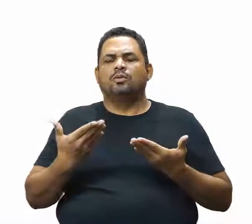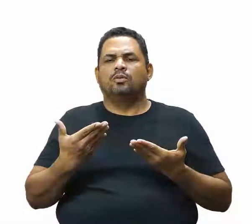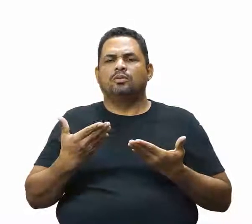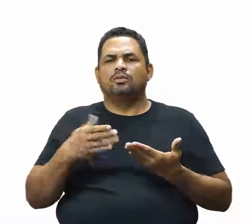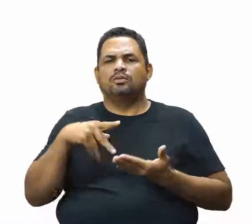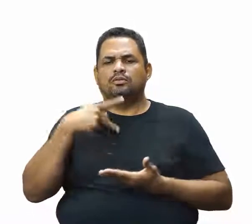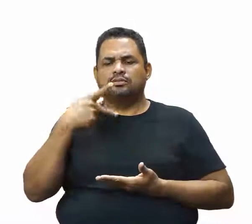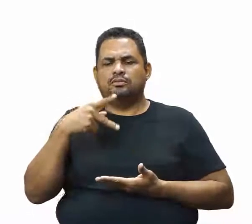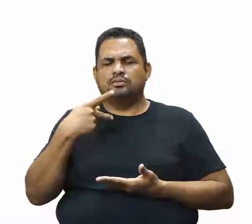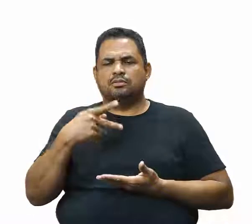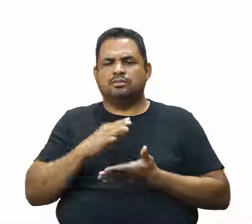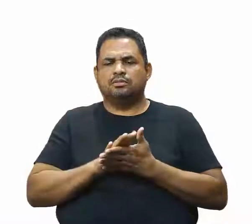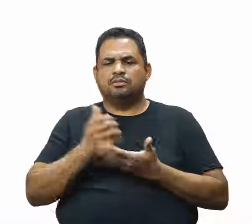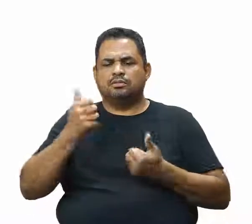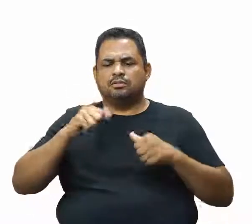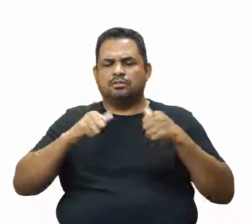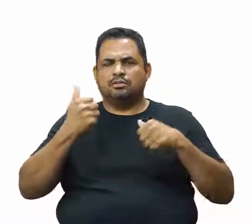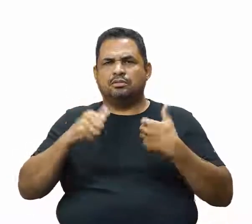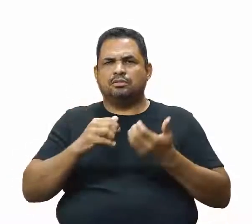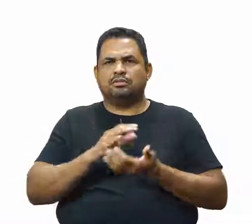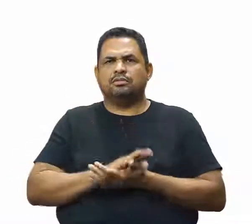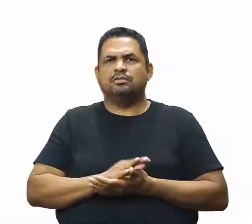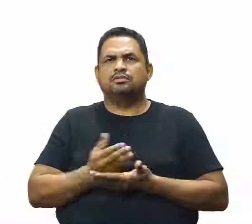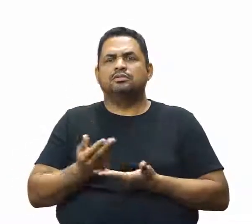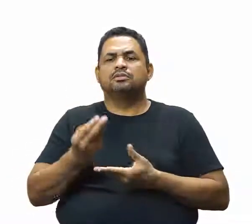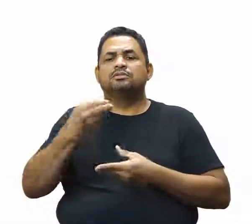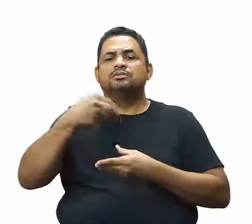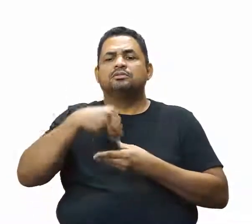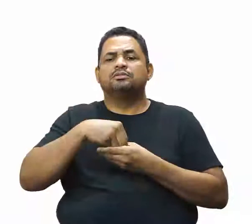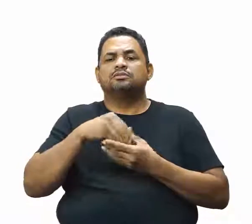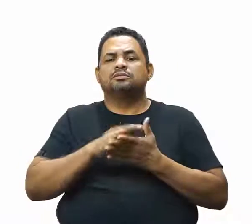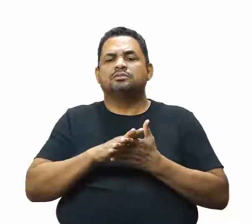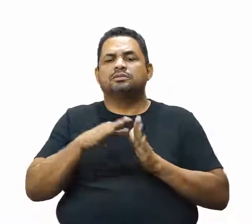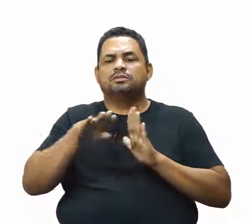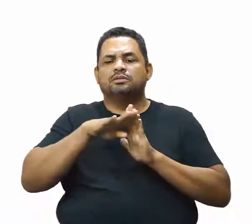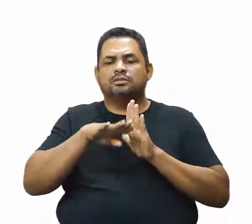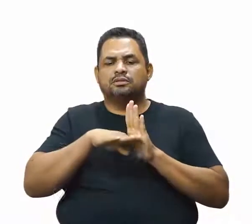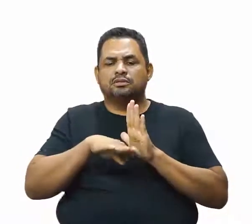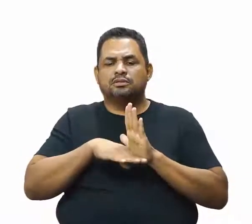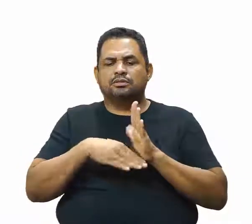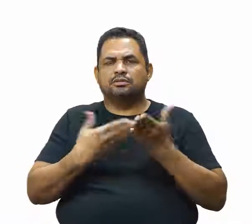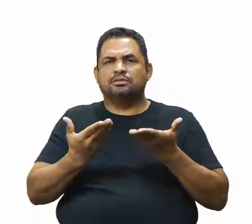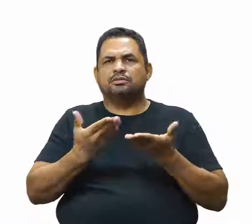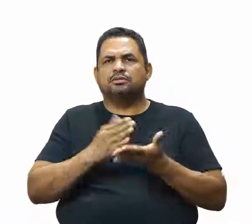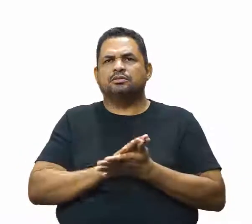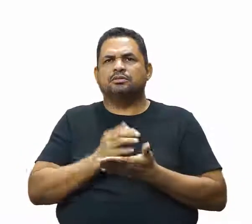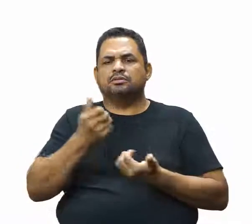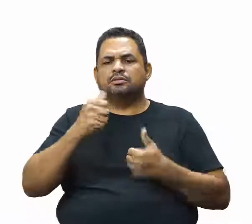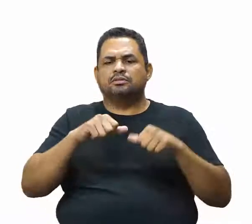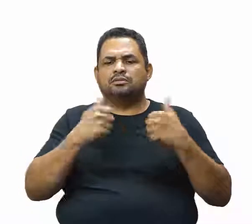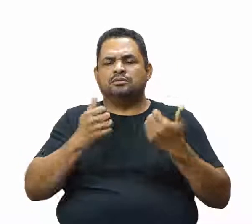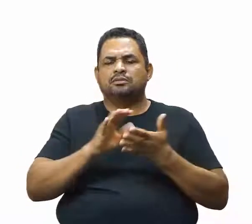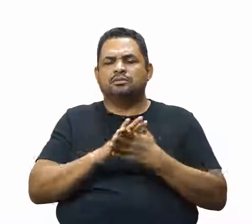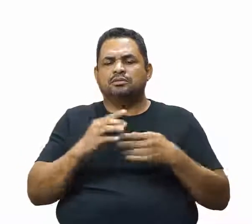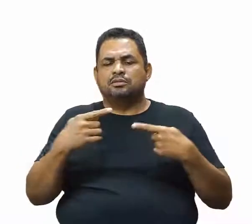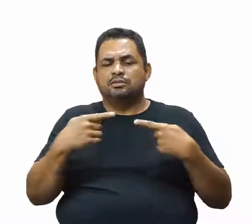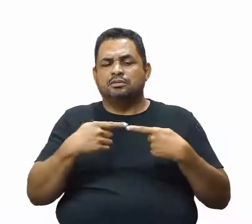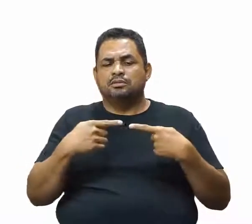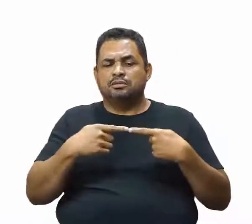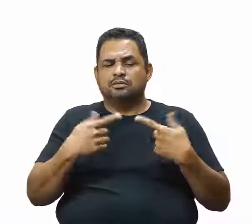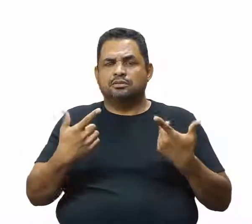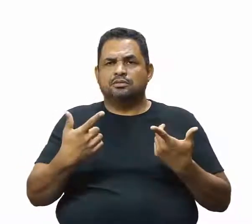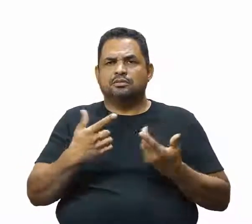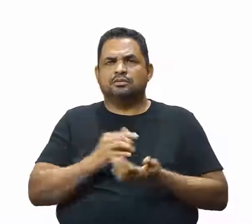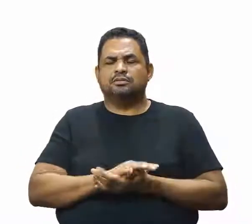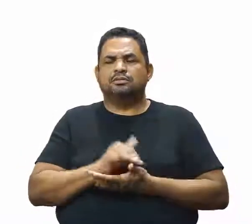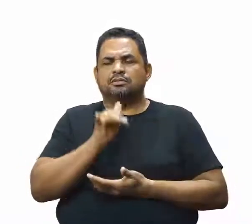de qualidade, pessoal, aí entra dentro de classificação, tá? Essa qualidade aí tá totalmente ligada